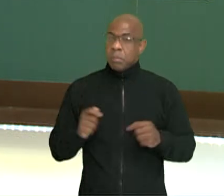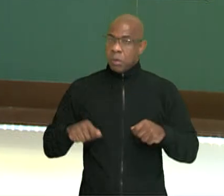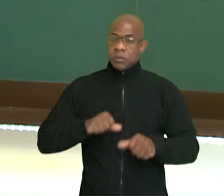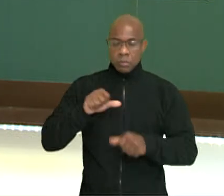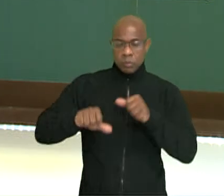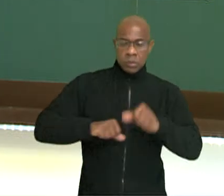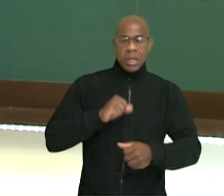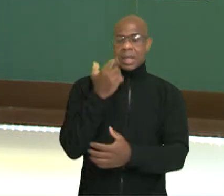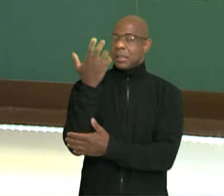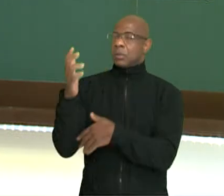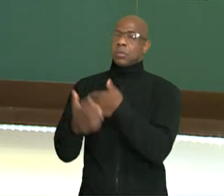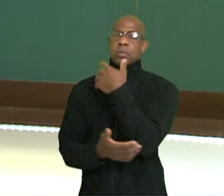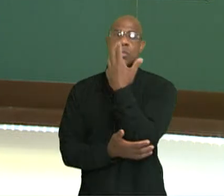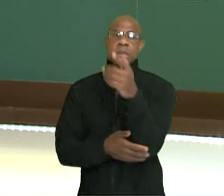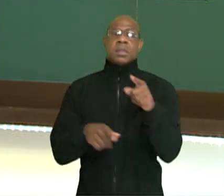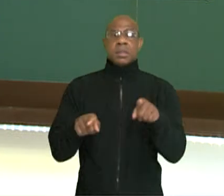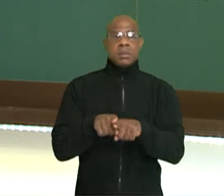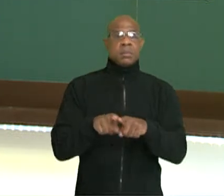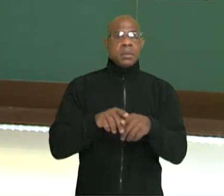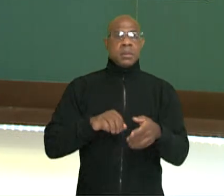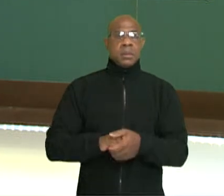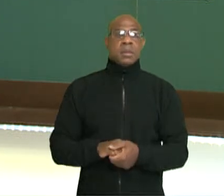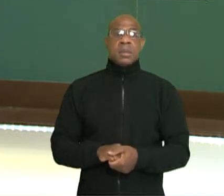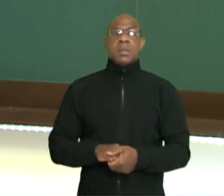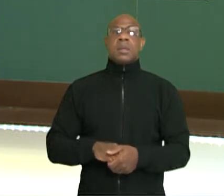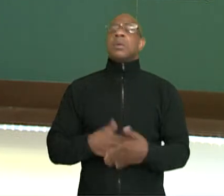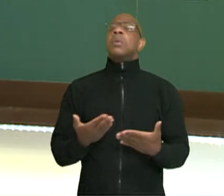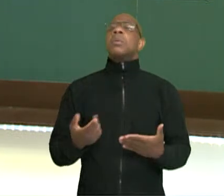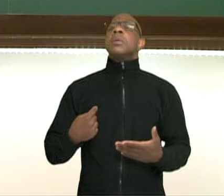da natureza. E qual será a nossa